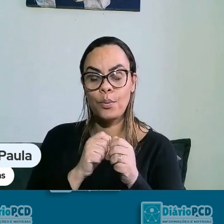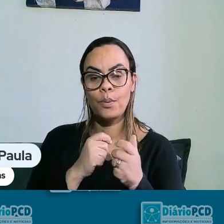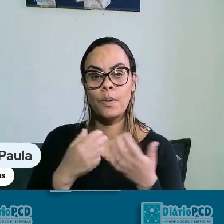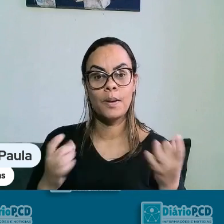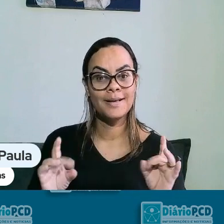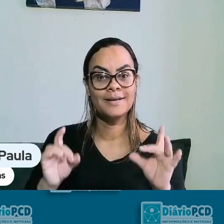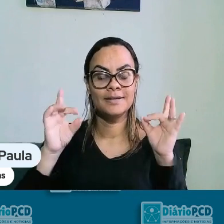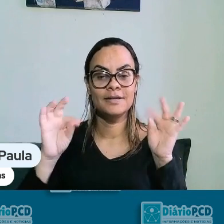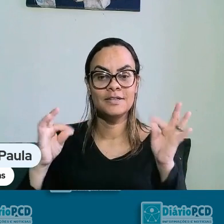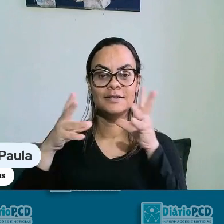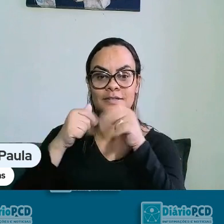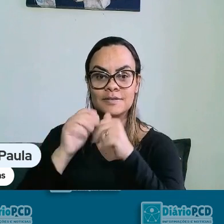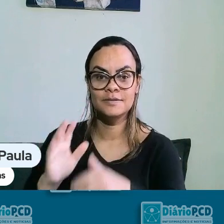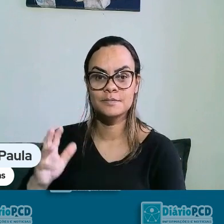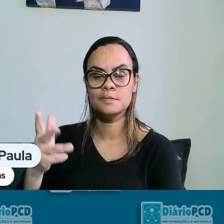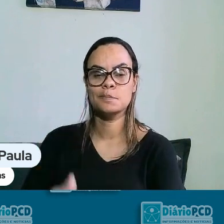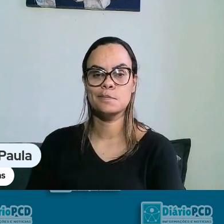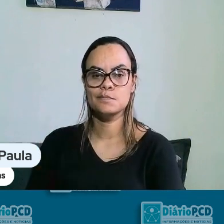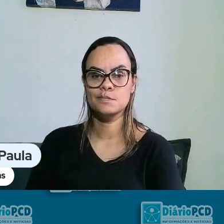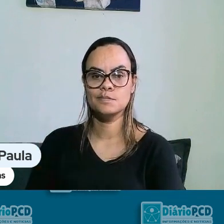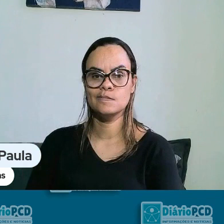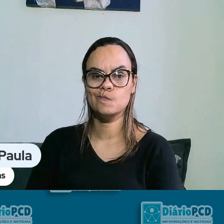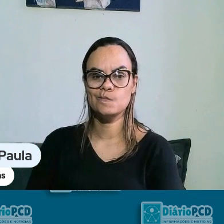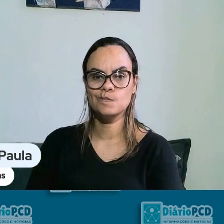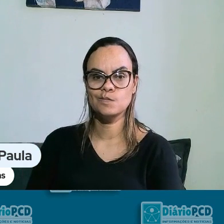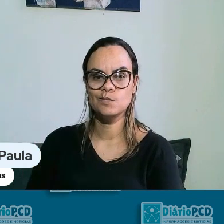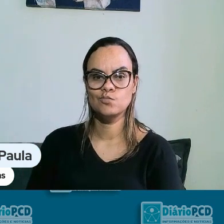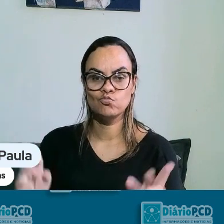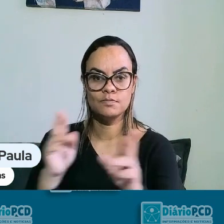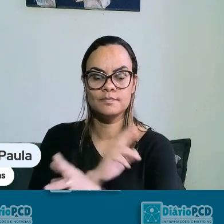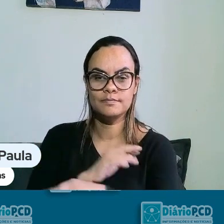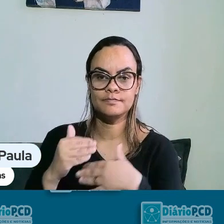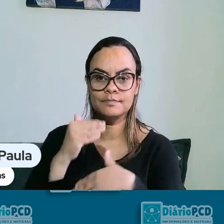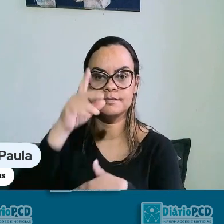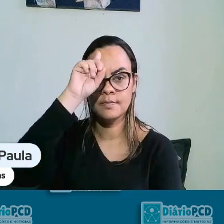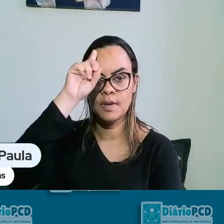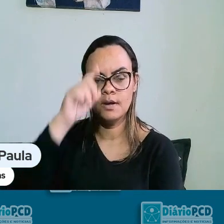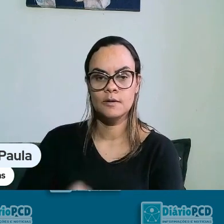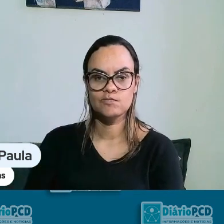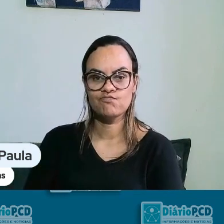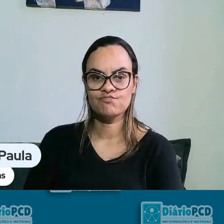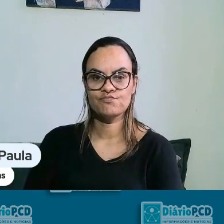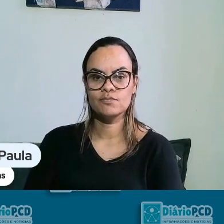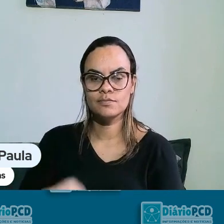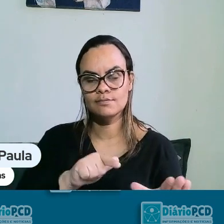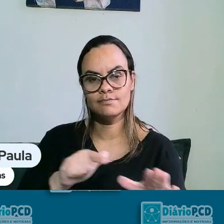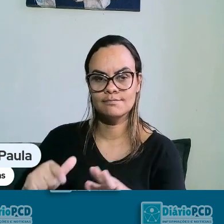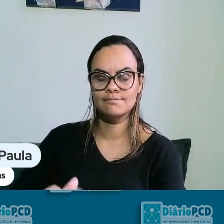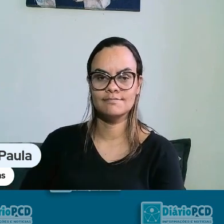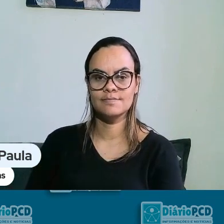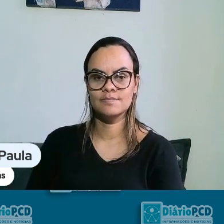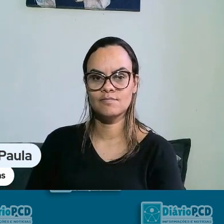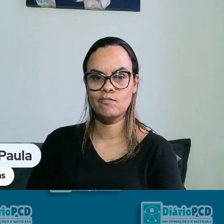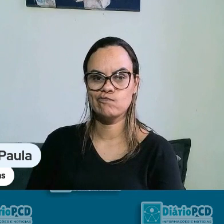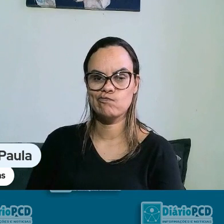saber tudo o que vai acontecer em relação aos próximos dias, às próximas semanas, sobre a questão